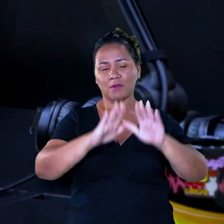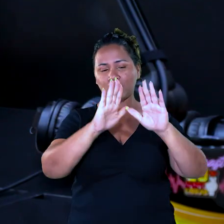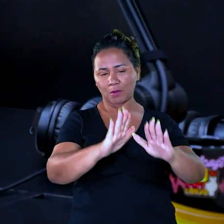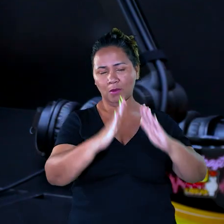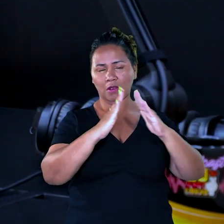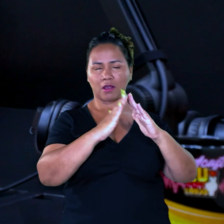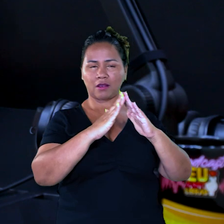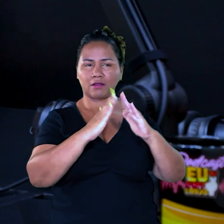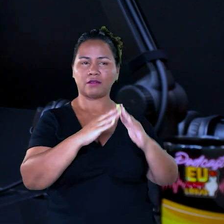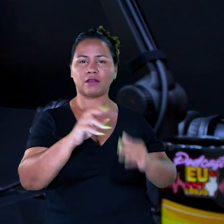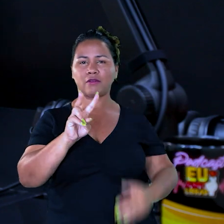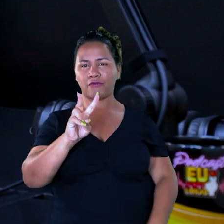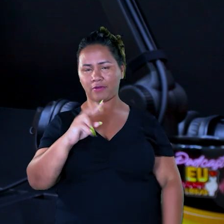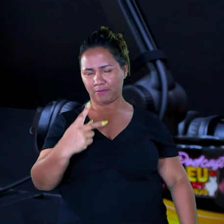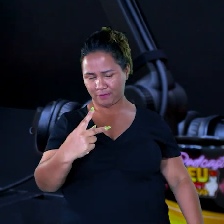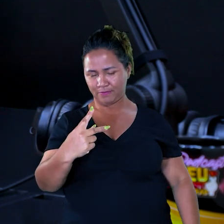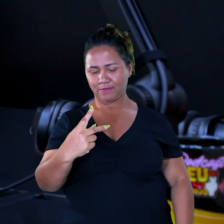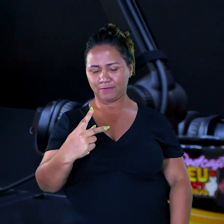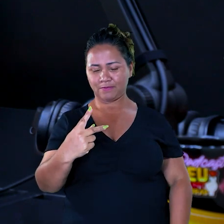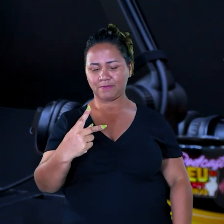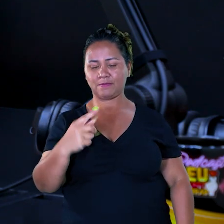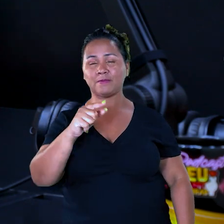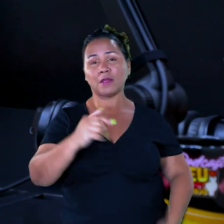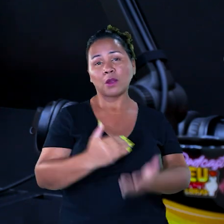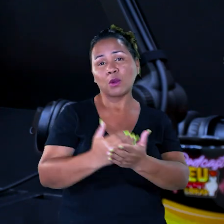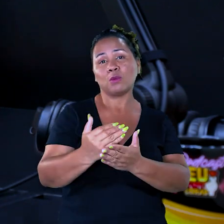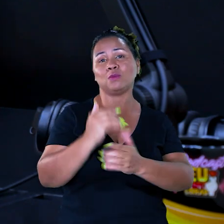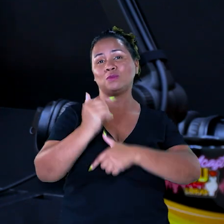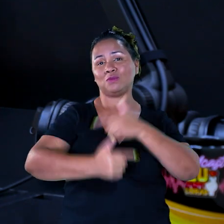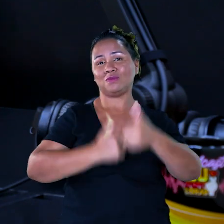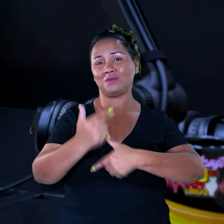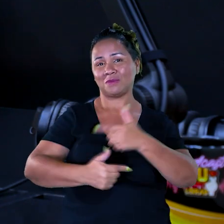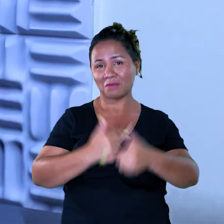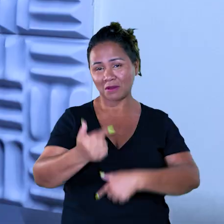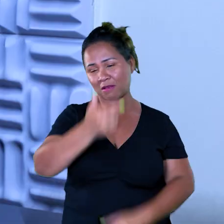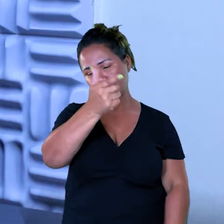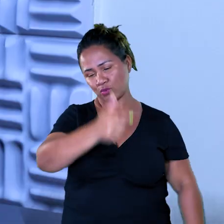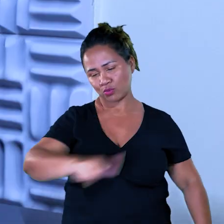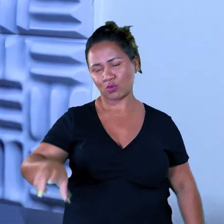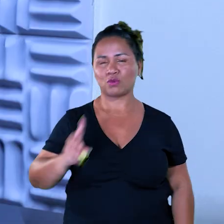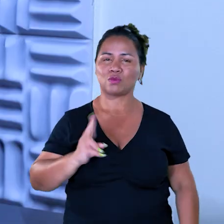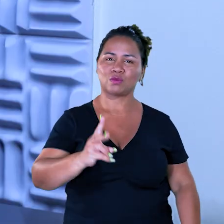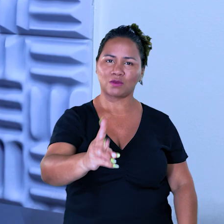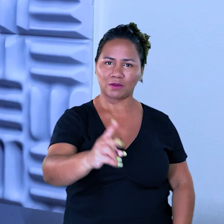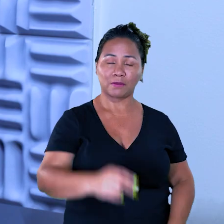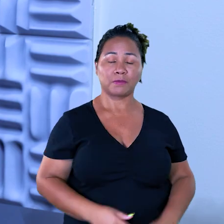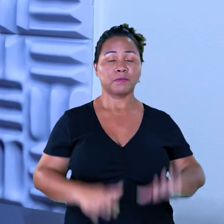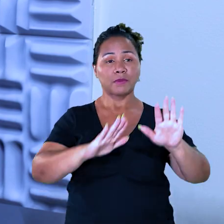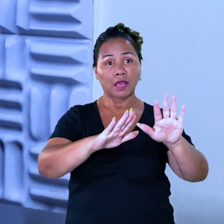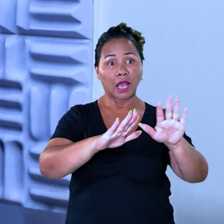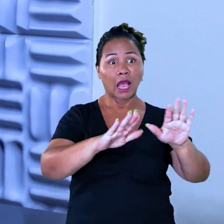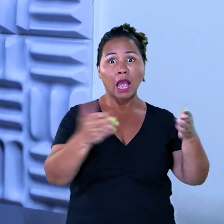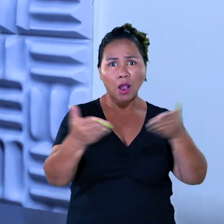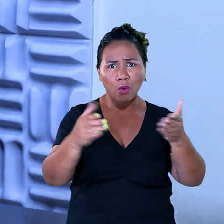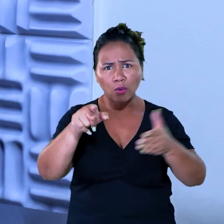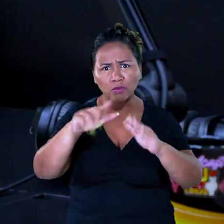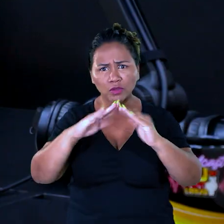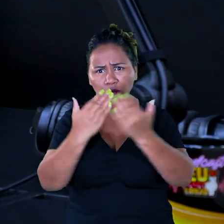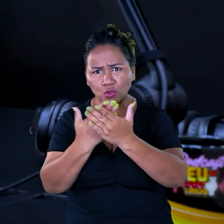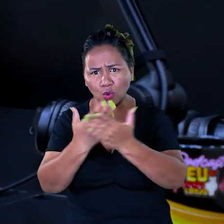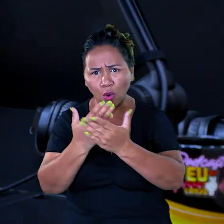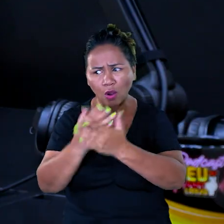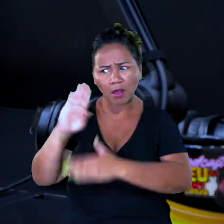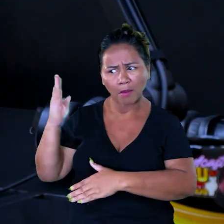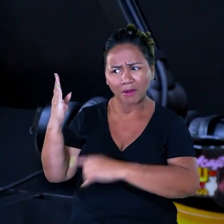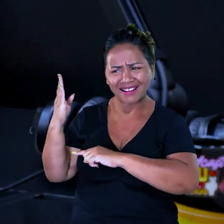Vicente Pires. E aí comecei a trabalhar, continuei a trabalhar, né? como Aí agora intérprete você de trabalha em Libras. Taguatinga, né? Você Isso. não tá mais em Braslândia.